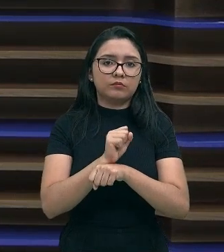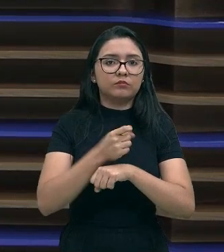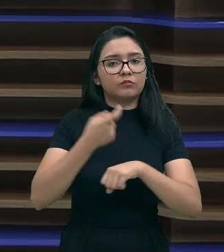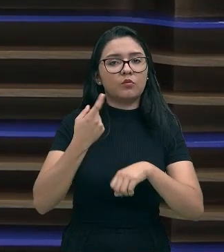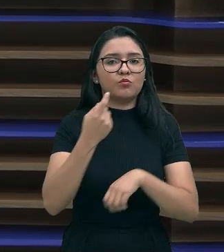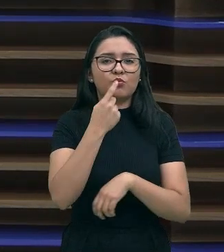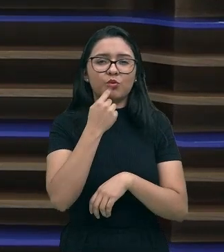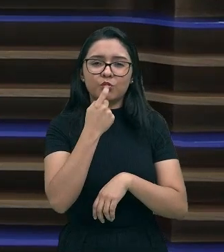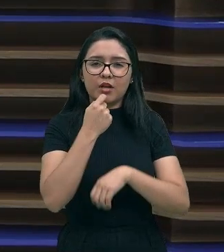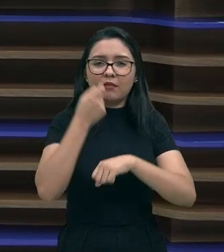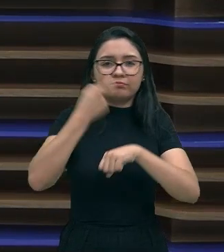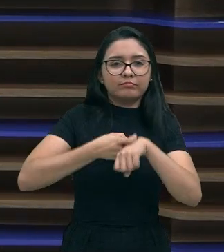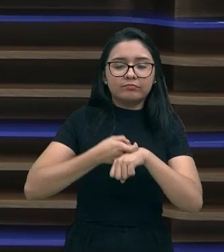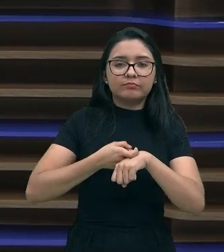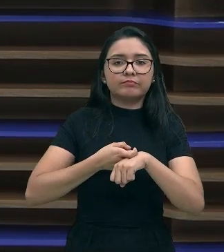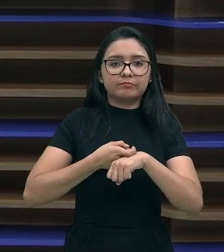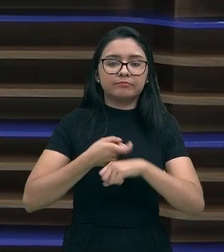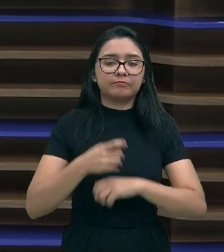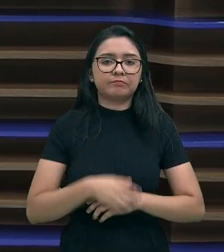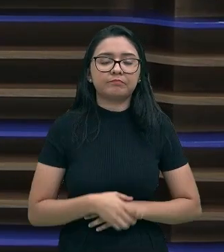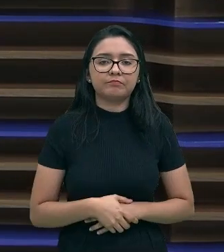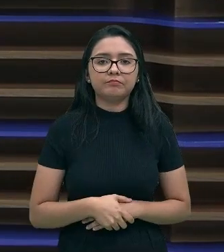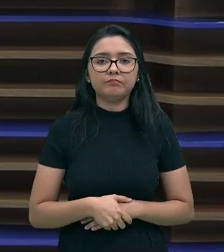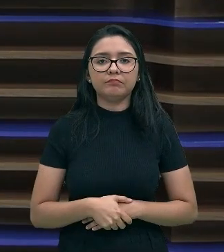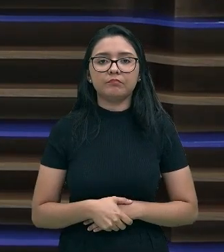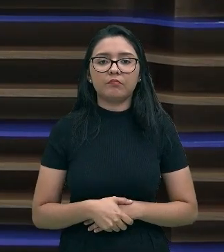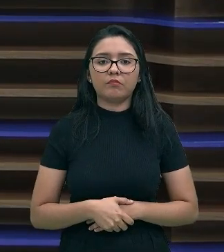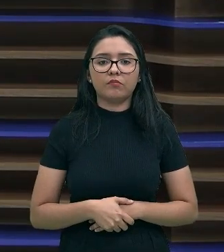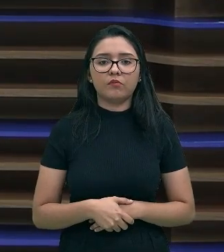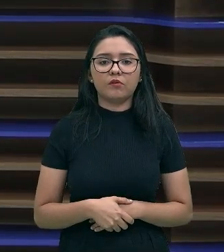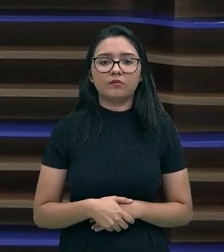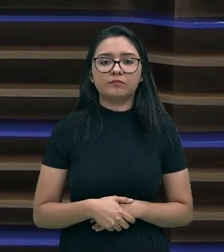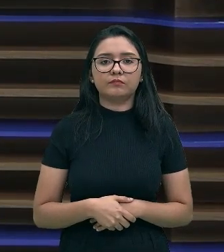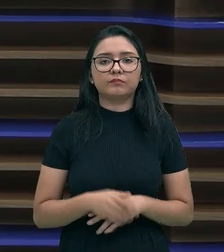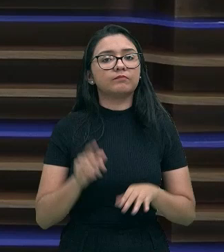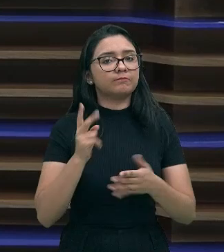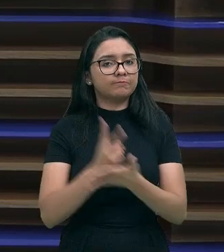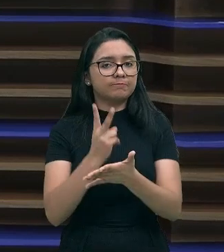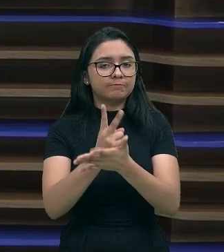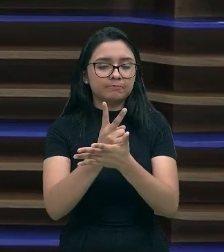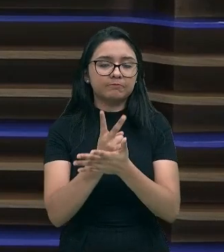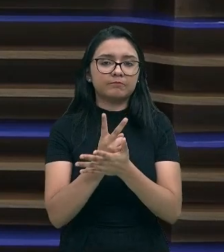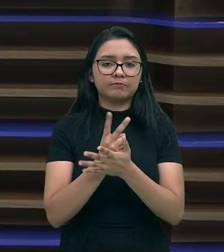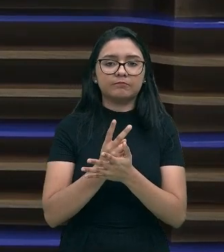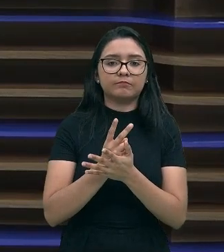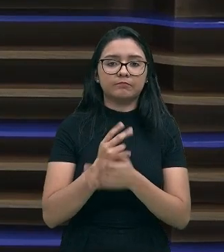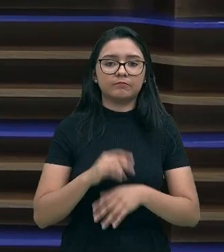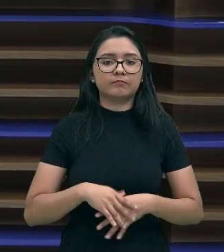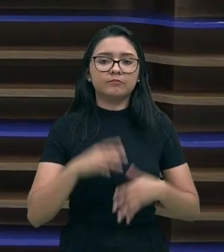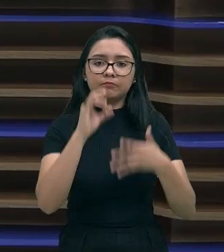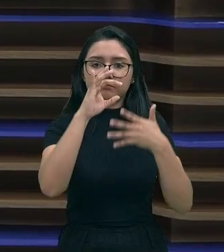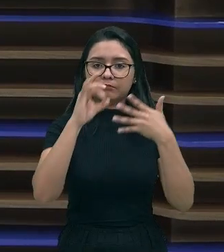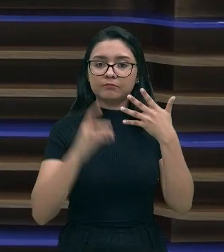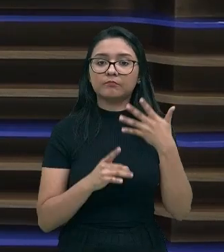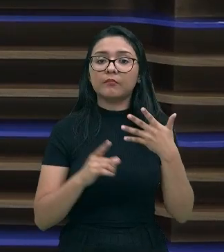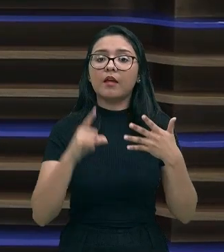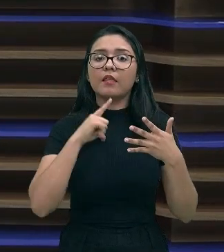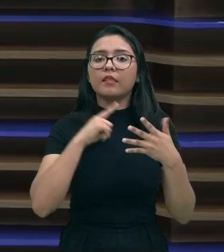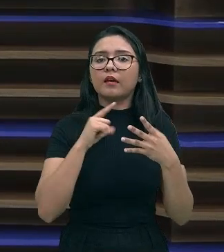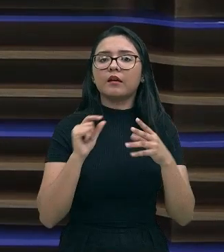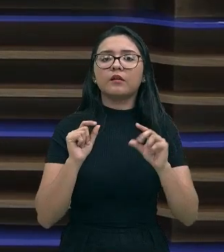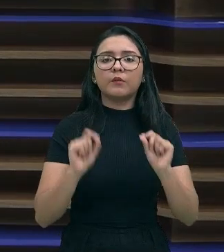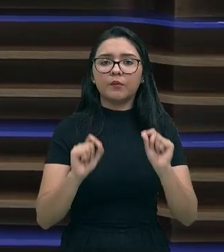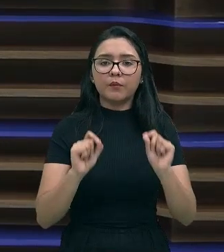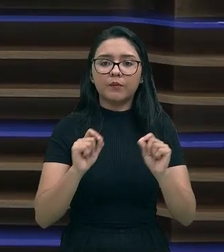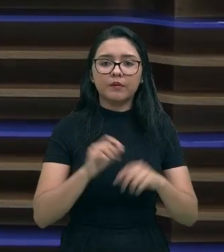que o ser humano não perca tanto sangue assim, tá? E aí, continuando na composição do sangue, a gente tem os glóbulos brancos, né? Que são as